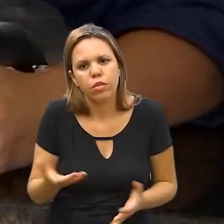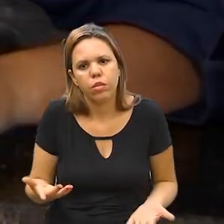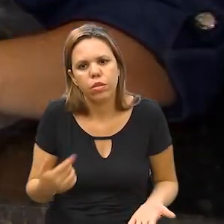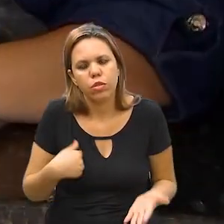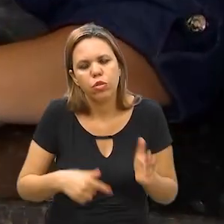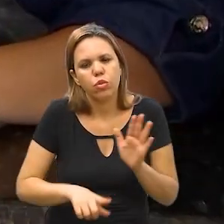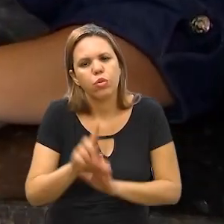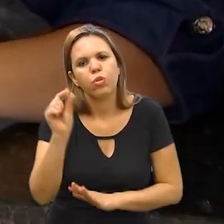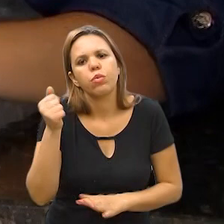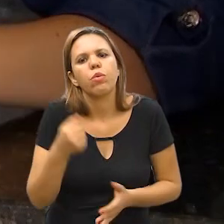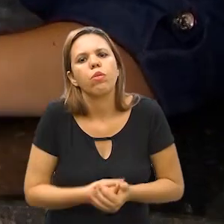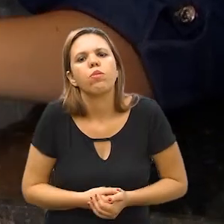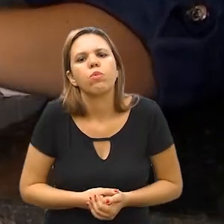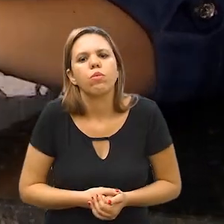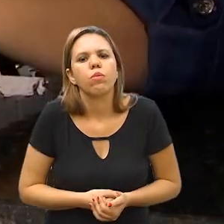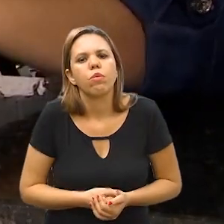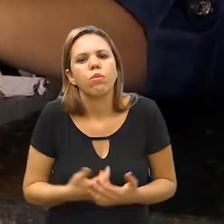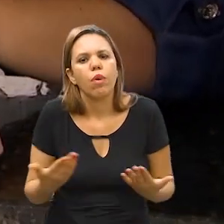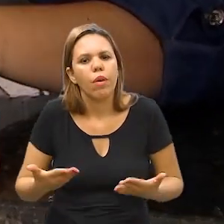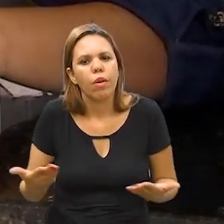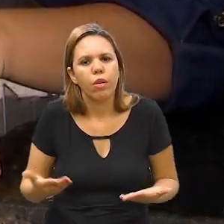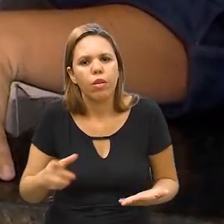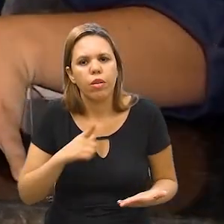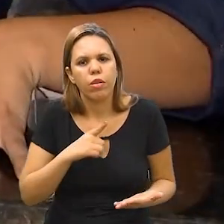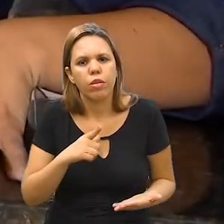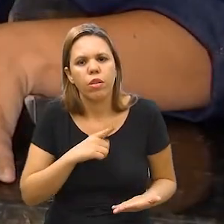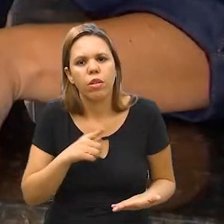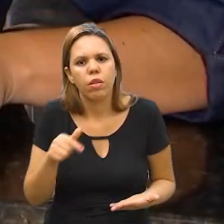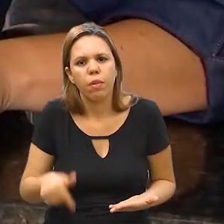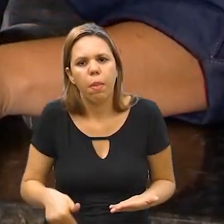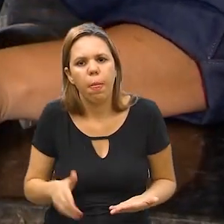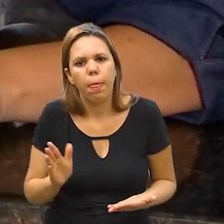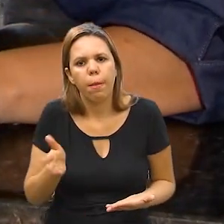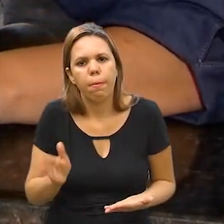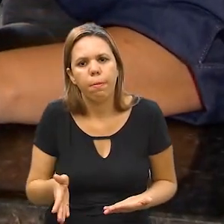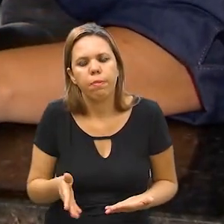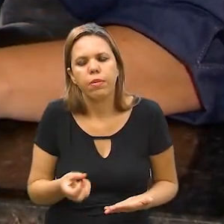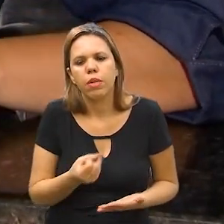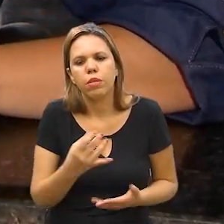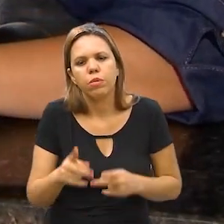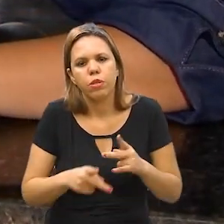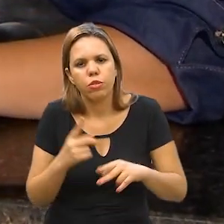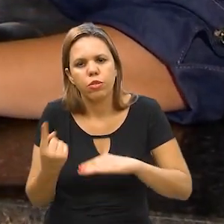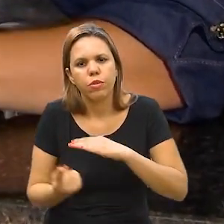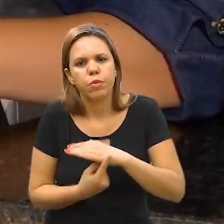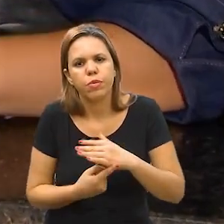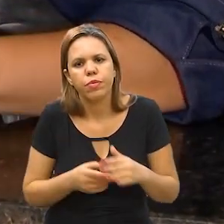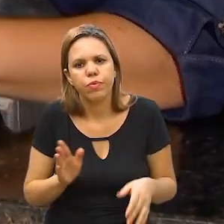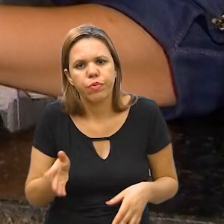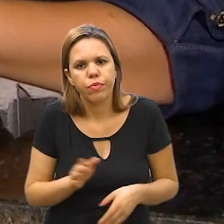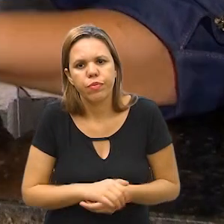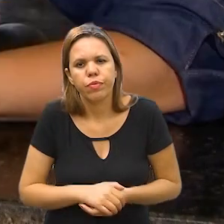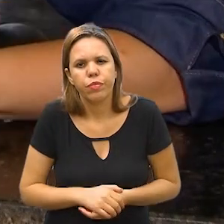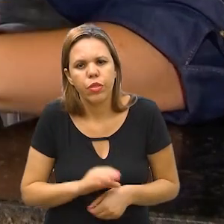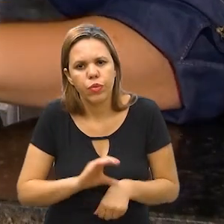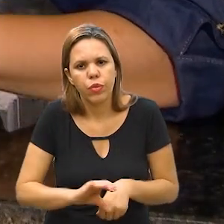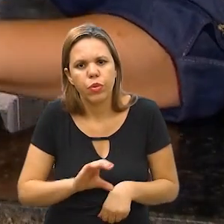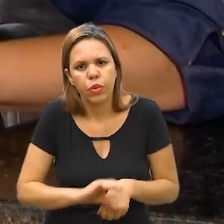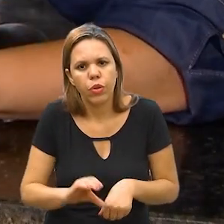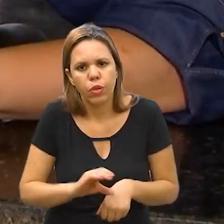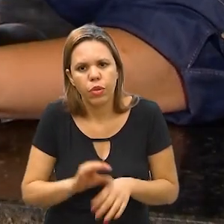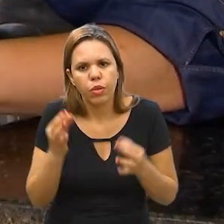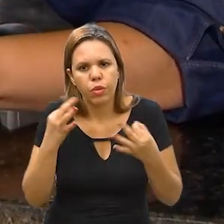nosso lucro. E aí eu falei assim, agora que eu tenho já a cartela de clientes, que eu já fiz cursos,